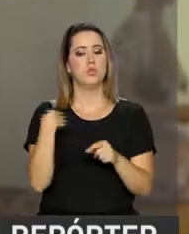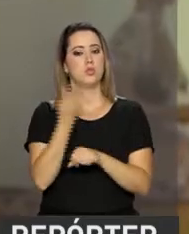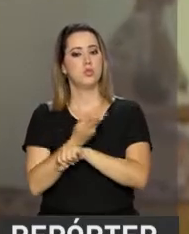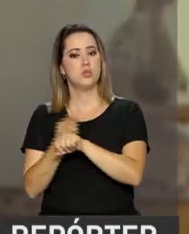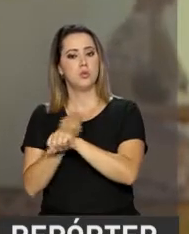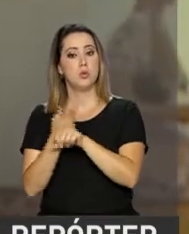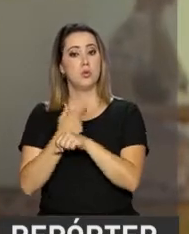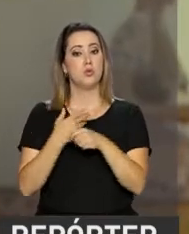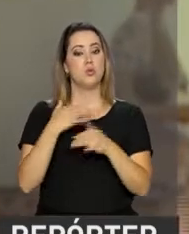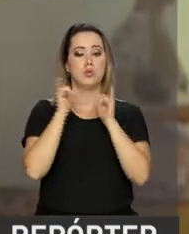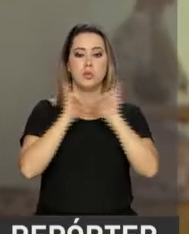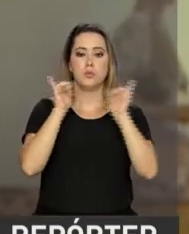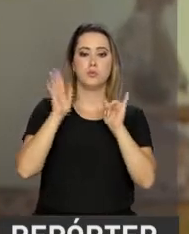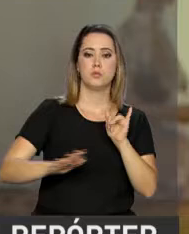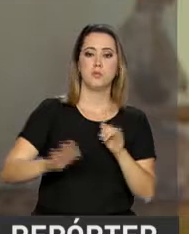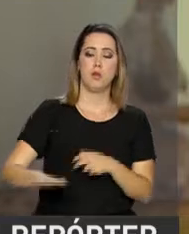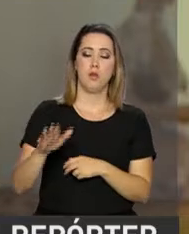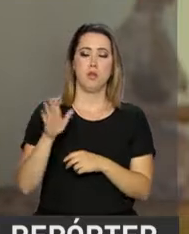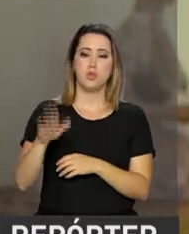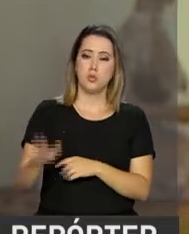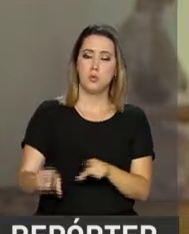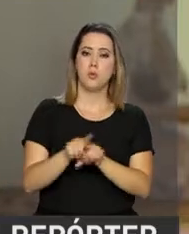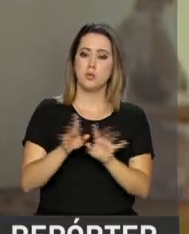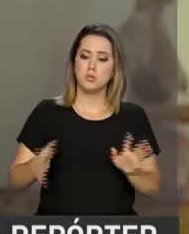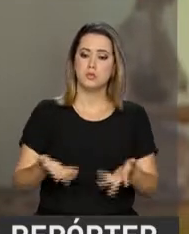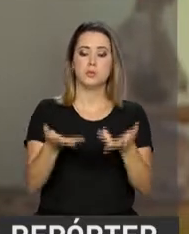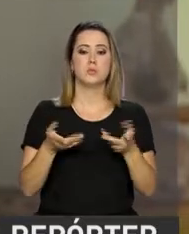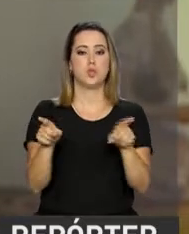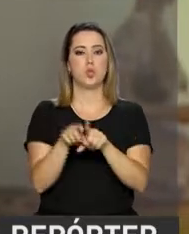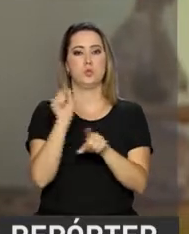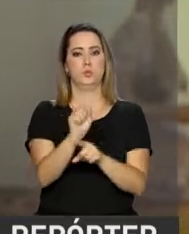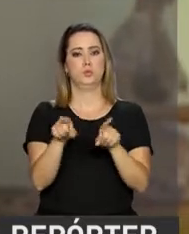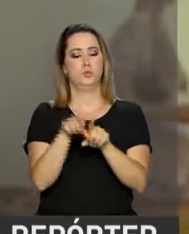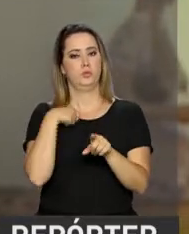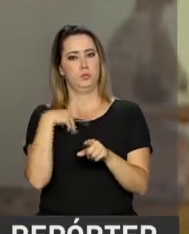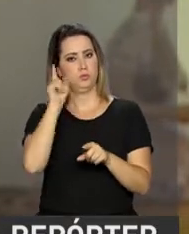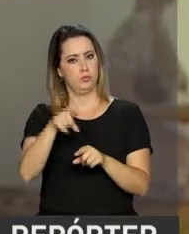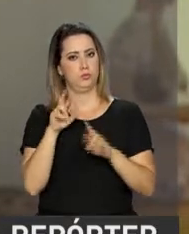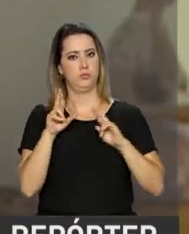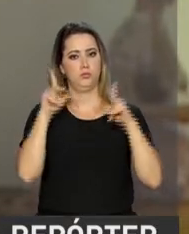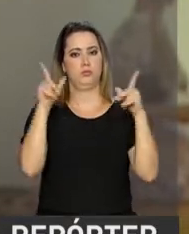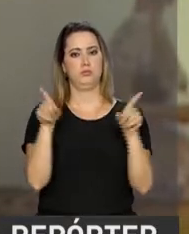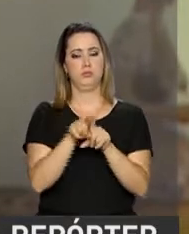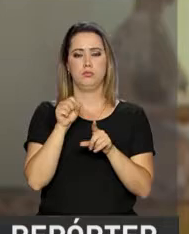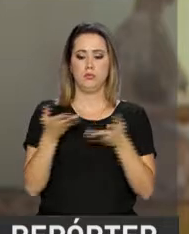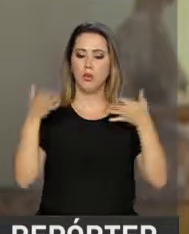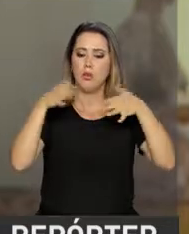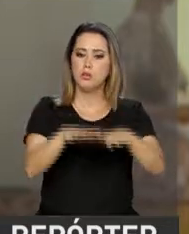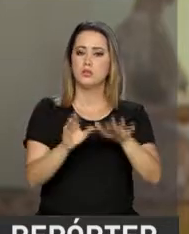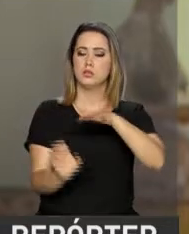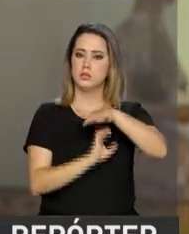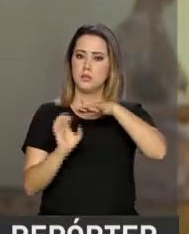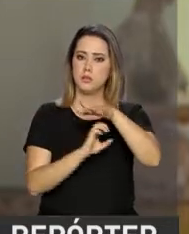ação de promoção é intensificar a informação em relação a esses diferenciais então isso ajuda é na inserção das empresas